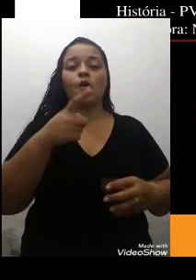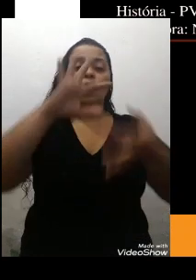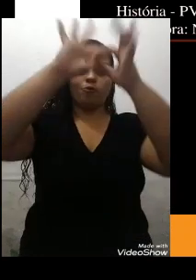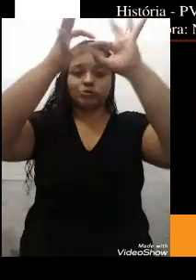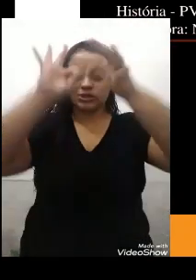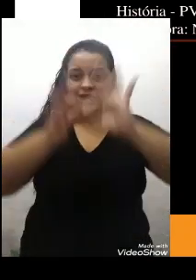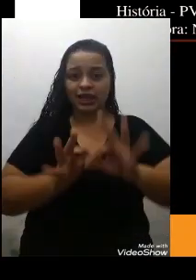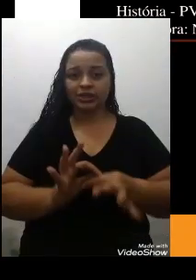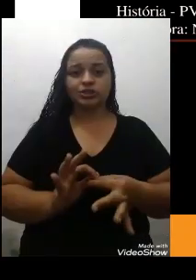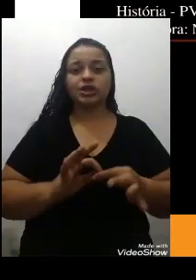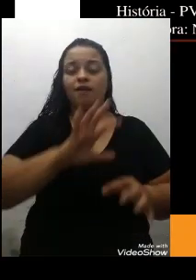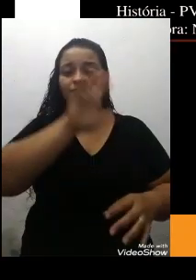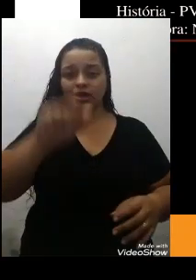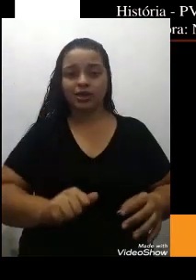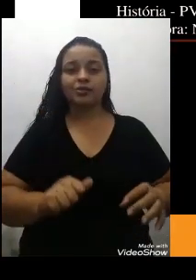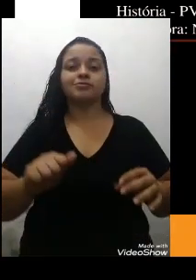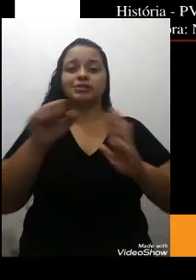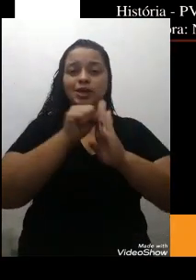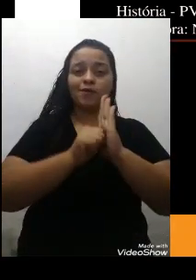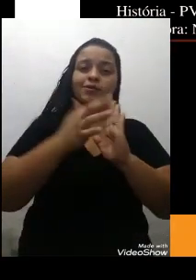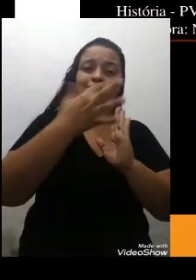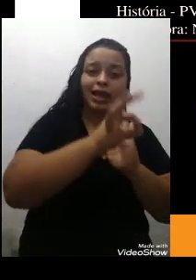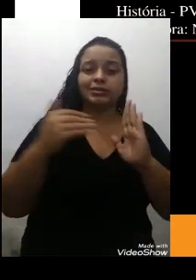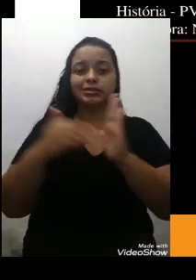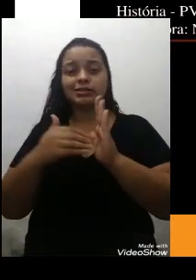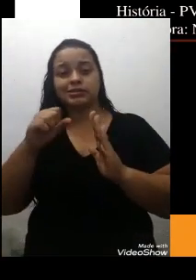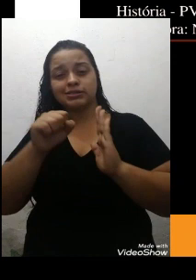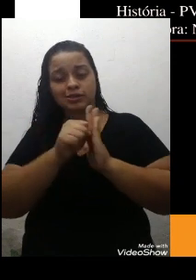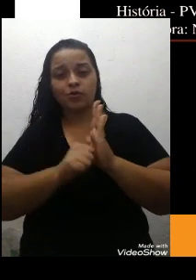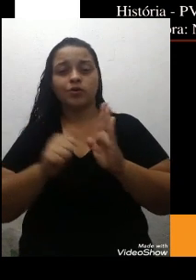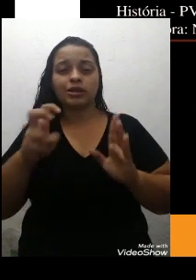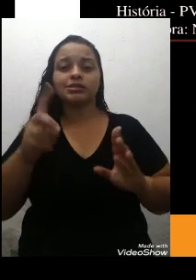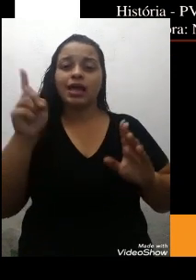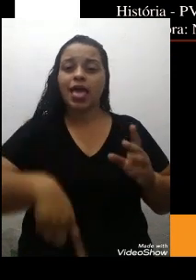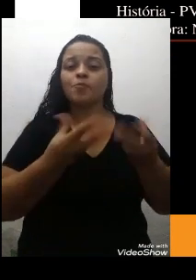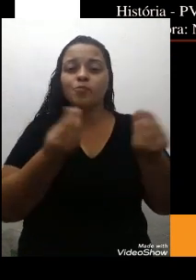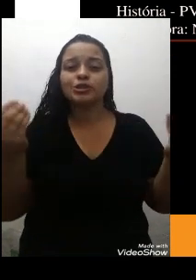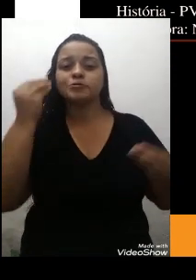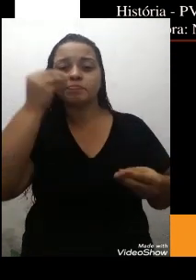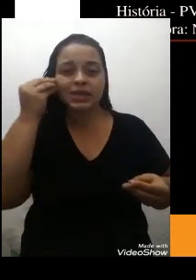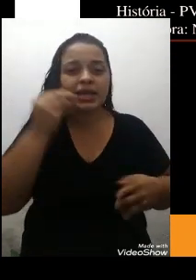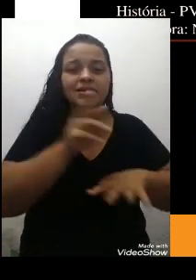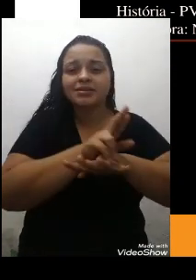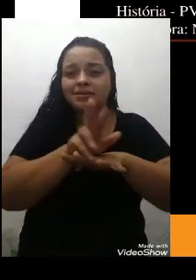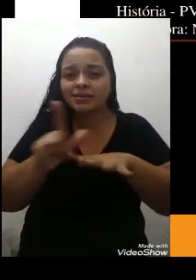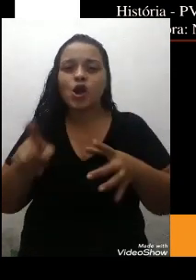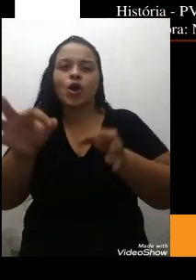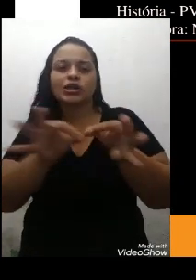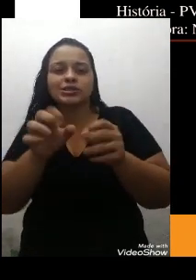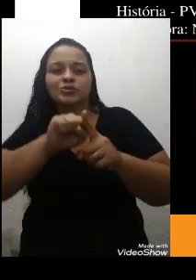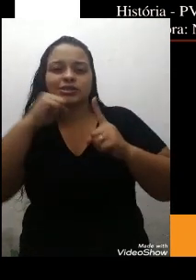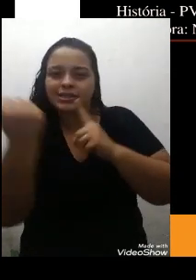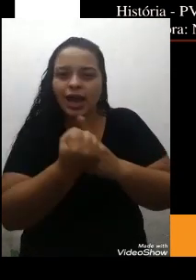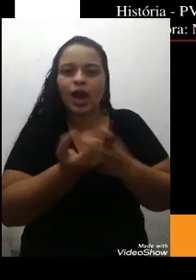e 15, em uma pluralidade de experiências, né? Que se expressam em organizações sociais, em